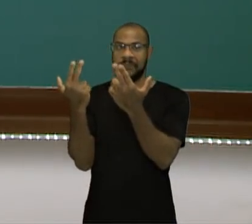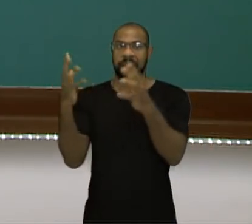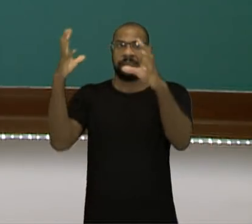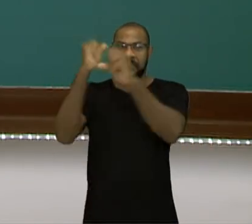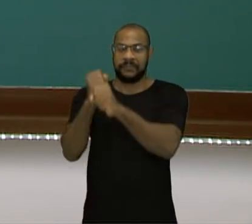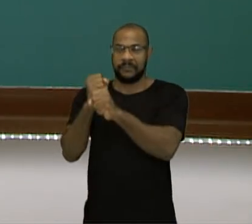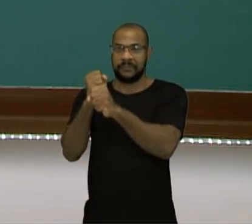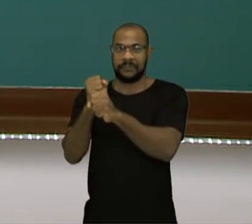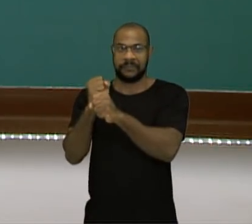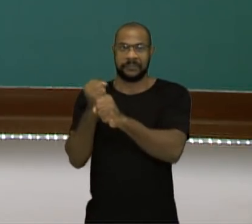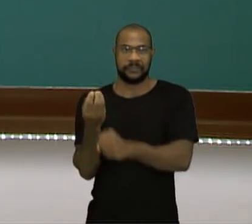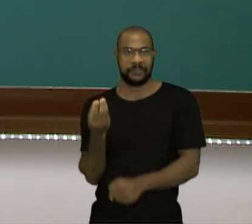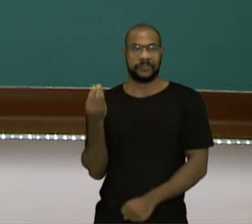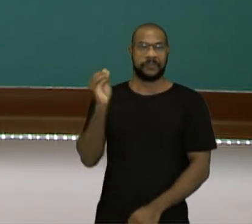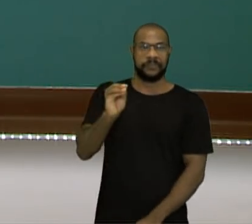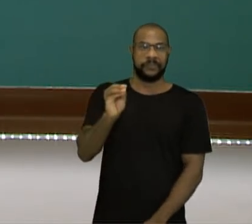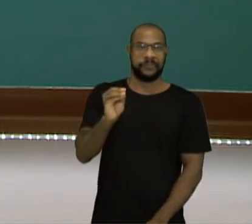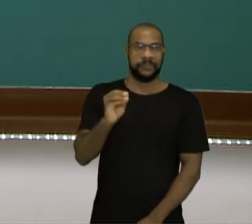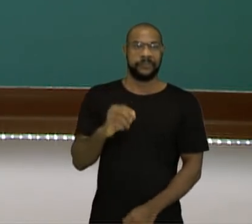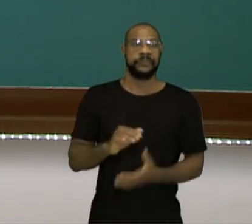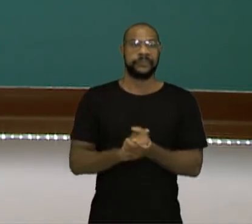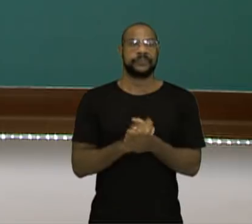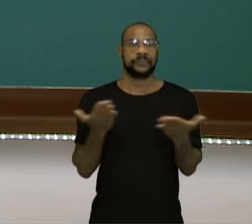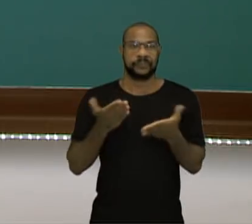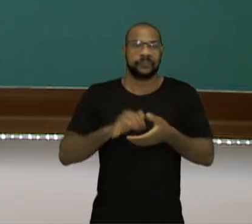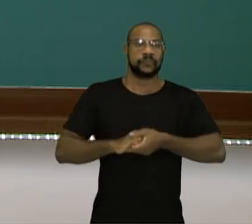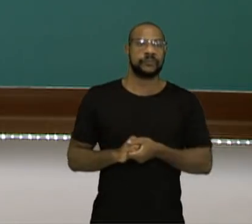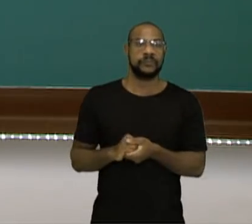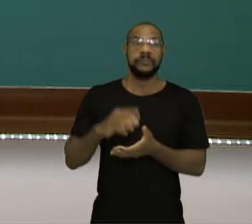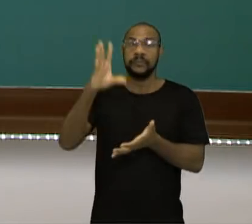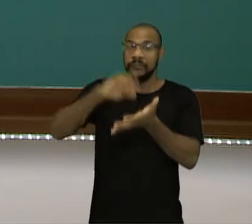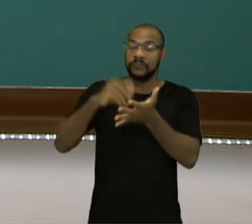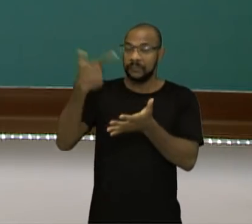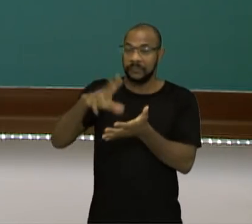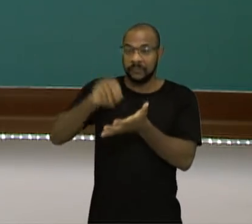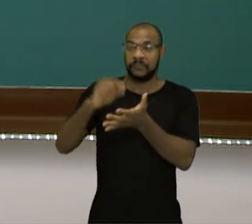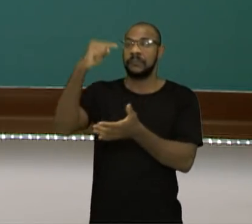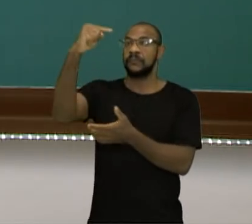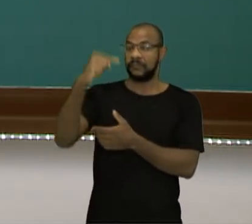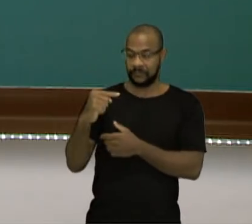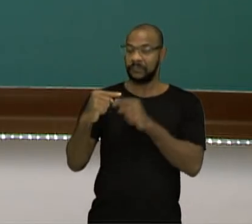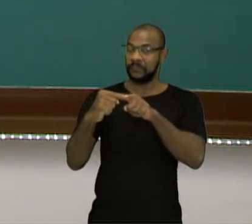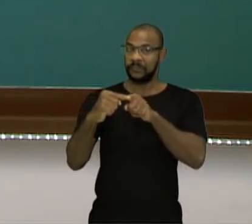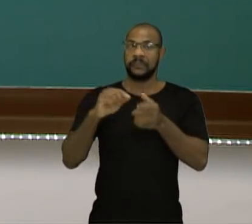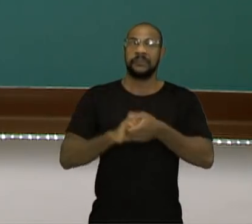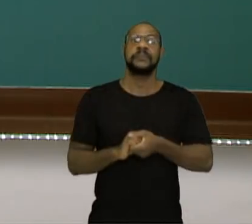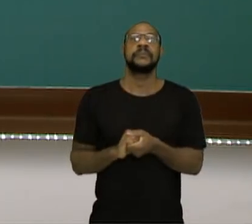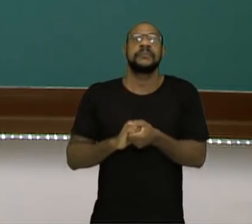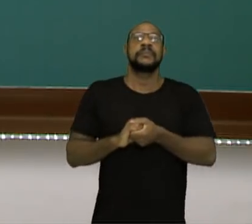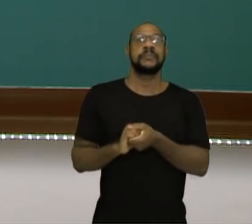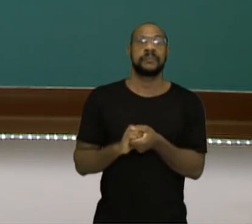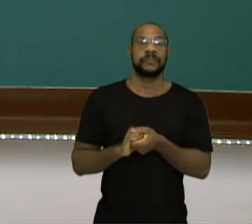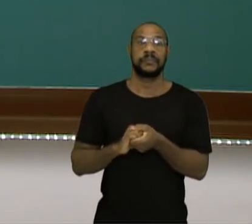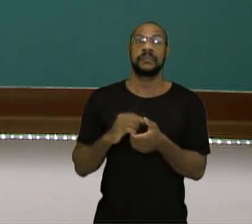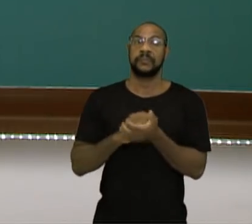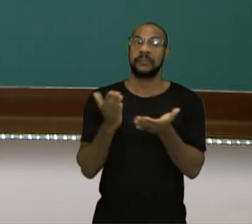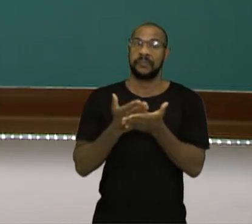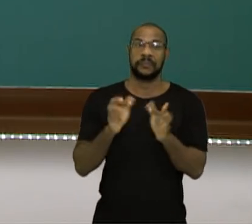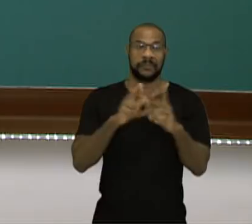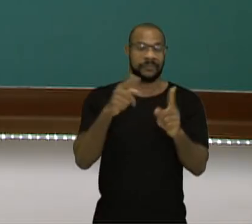na resposta. Então, agora a gente ficou com a situação. Números com sinais diferentes, nós vamos